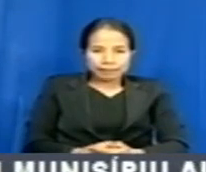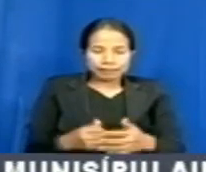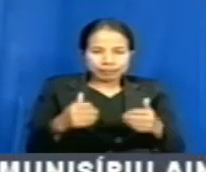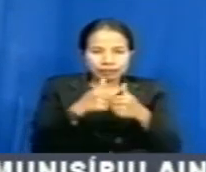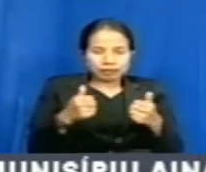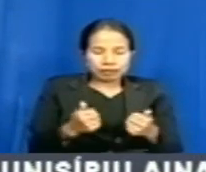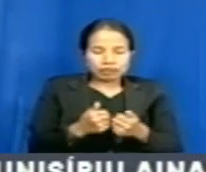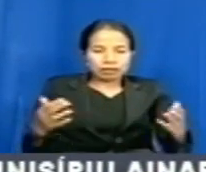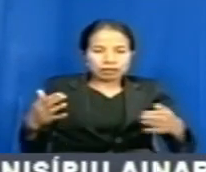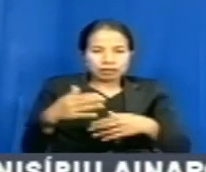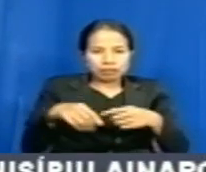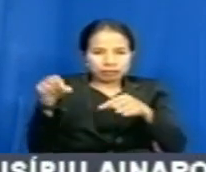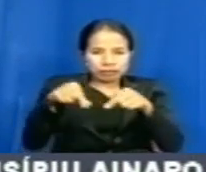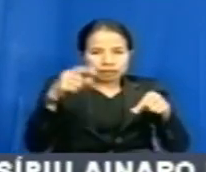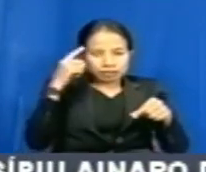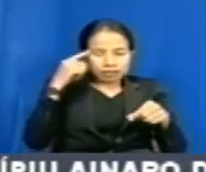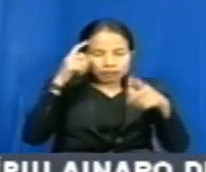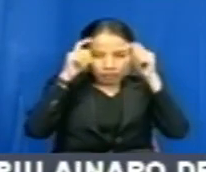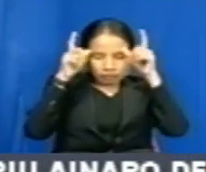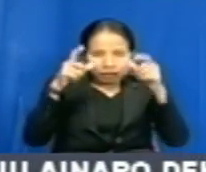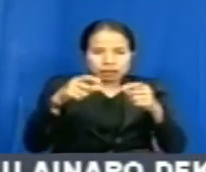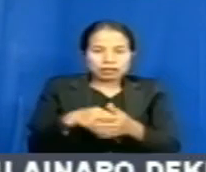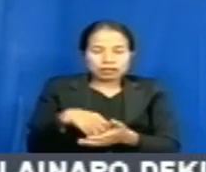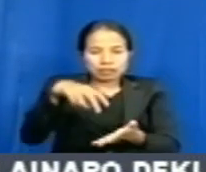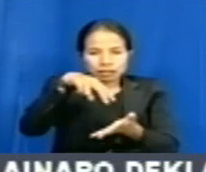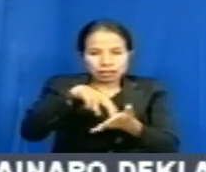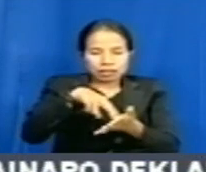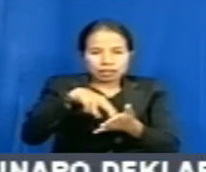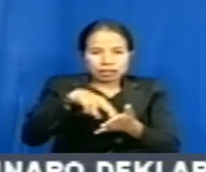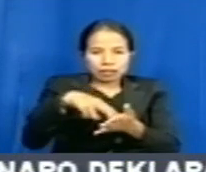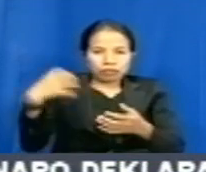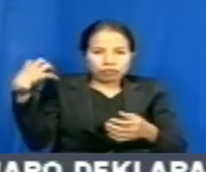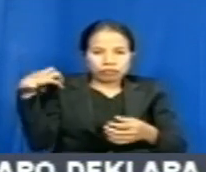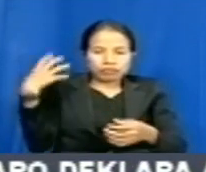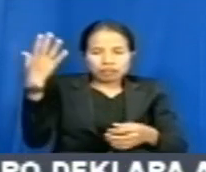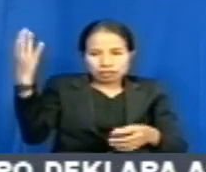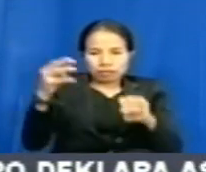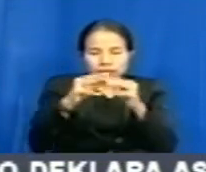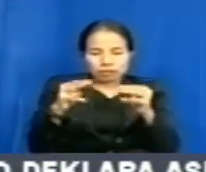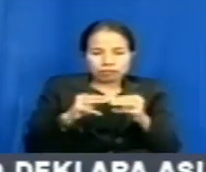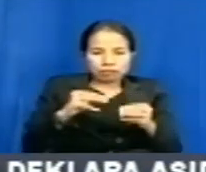Associação Halibur Deficiência Matan Timor-Leste, Seihari Centro, Ida e Município Manufahi.